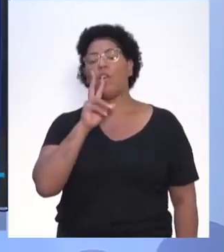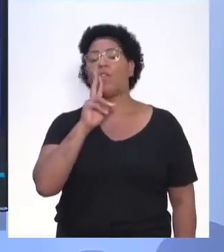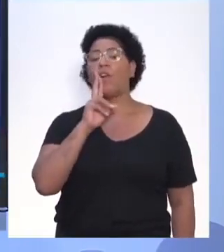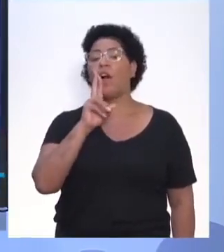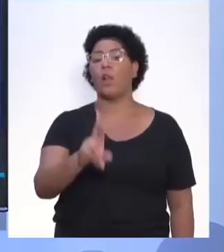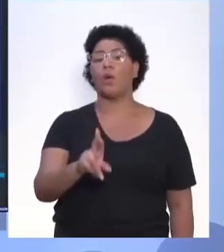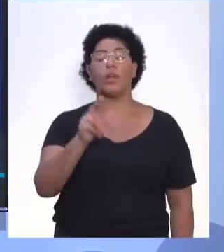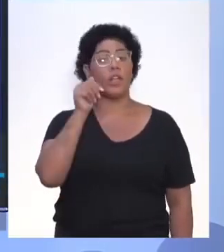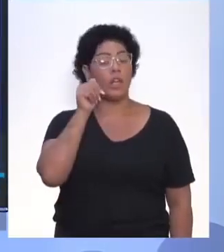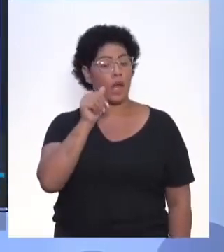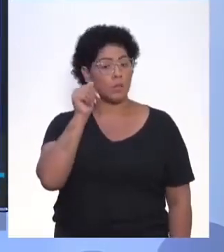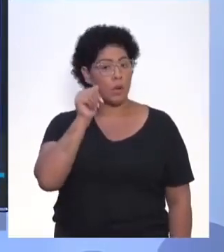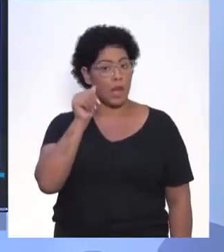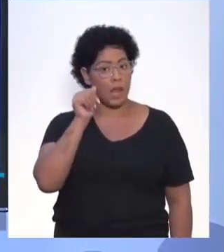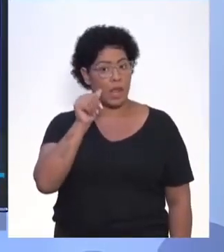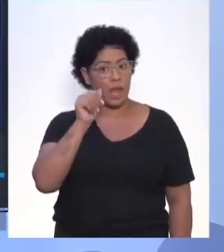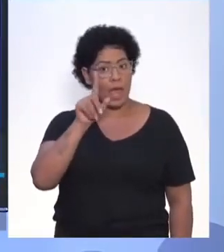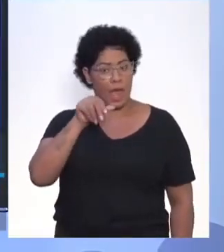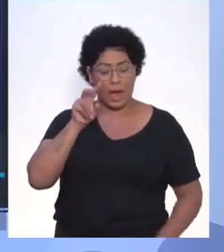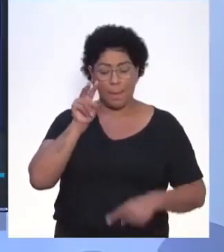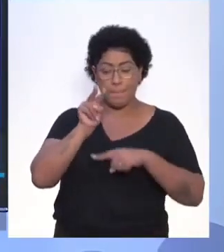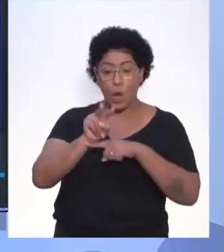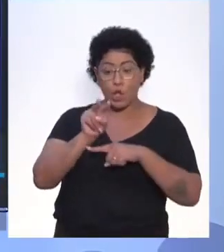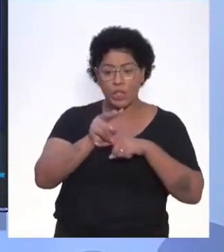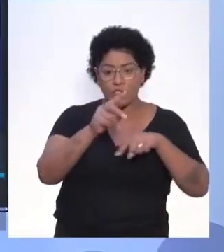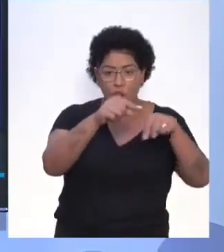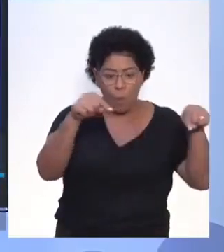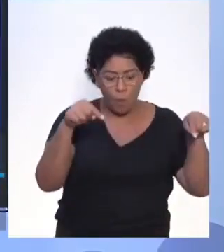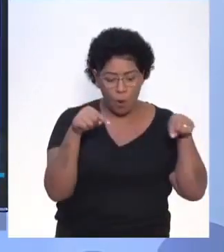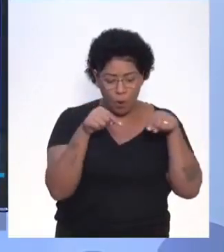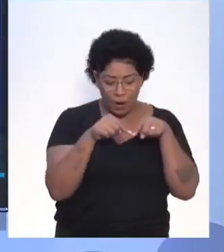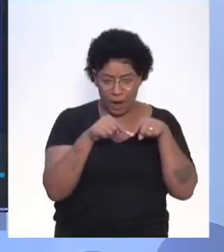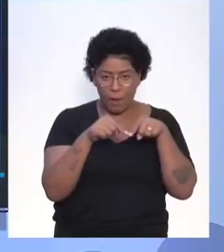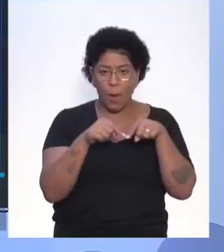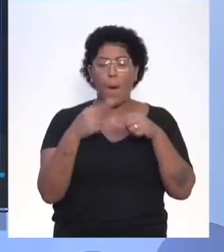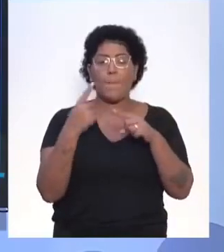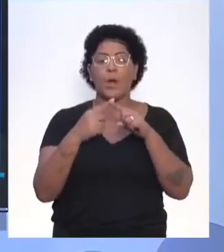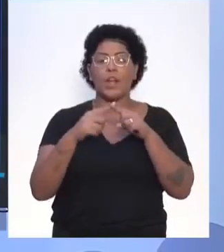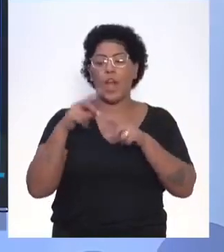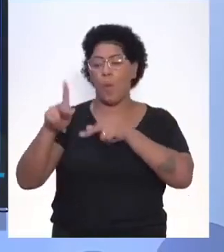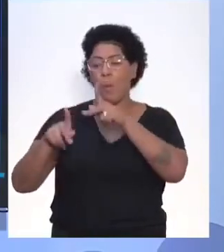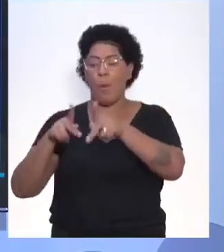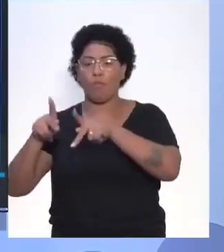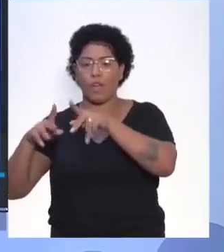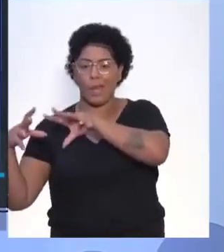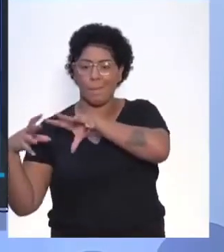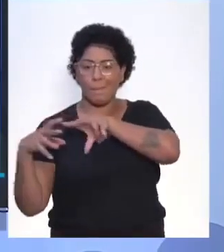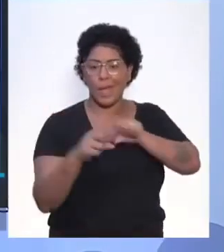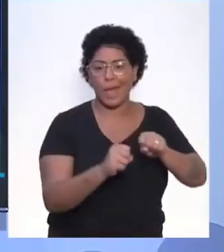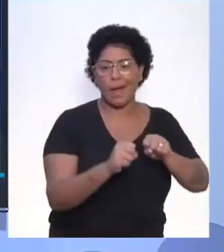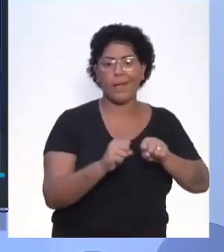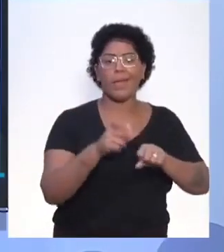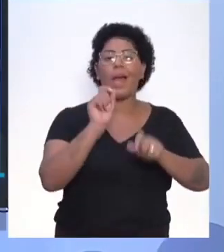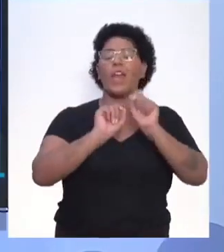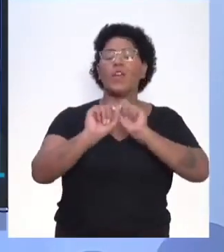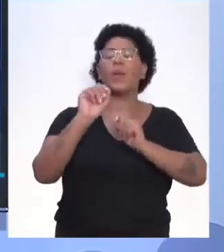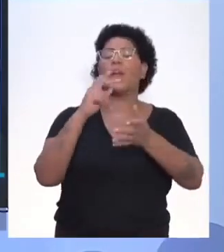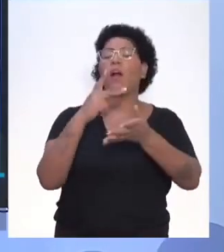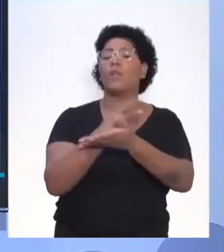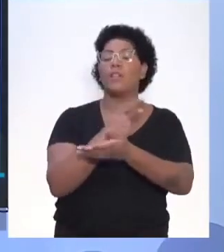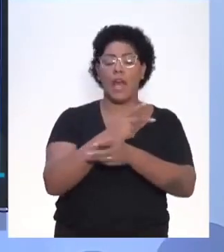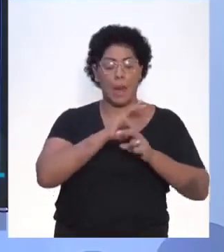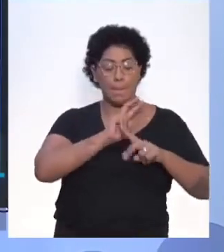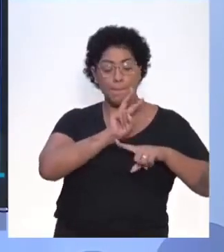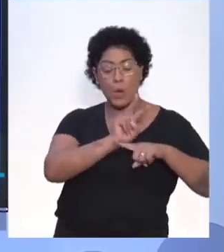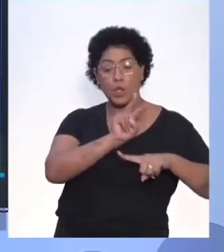reino assante era proteger aquele lugar onde estava sendo ameaçado, proteger o povo. E todas